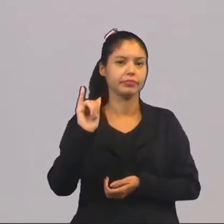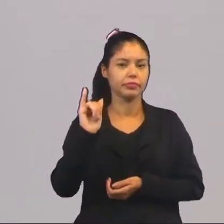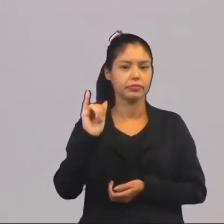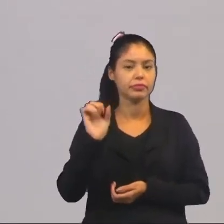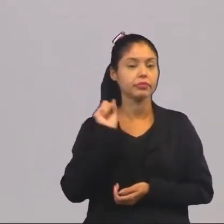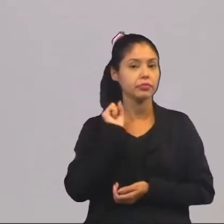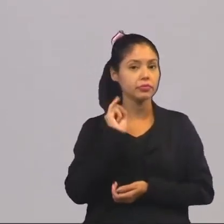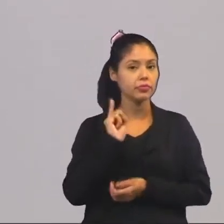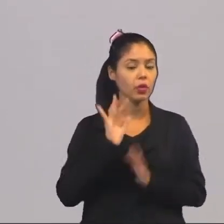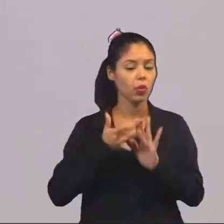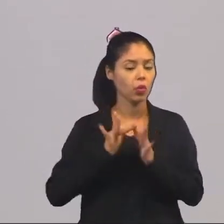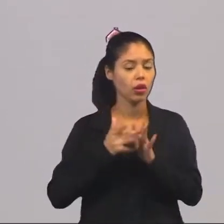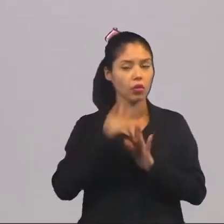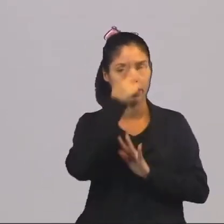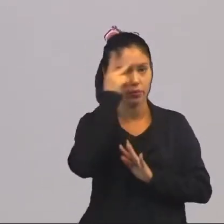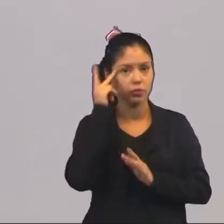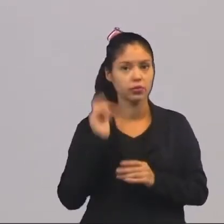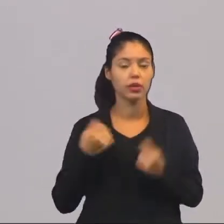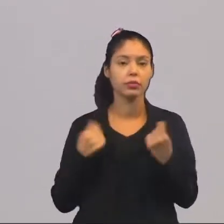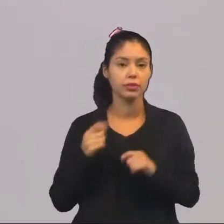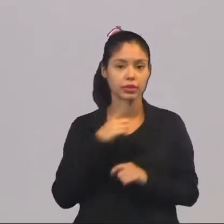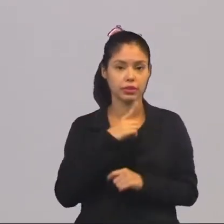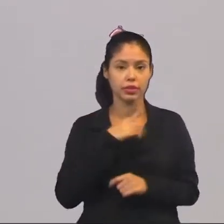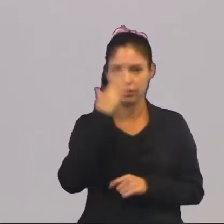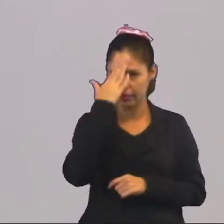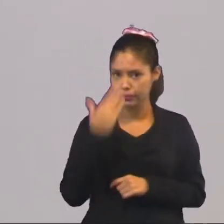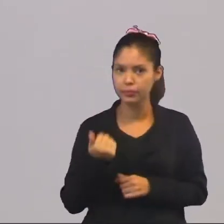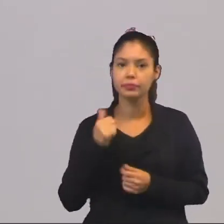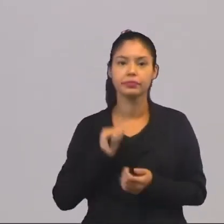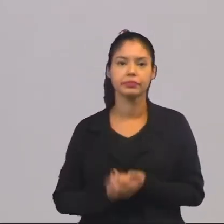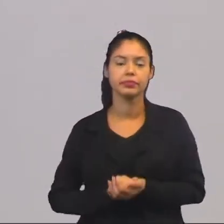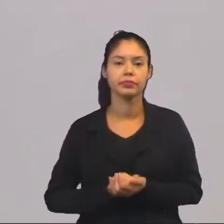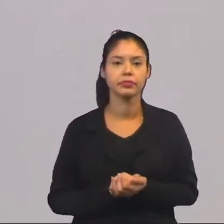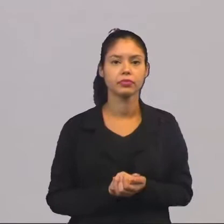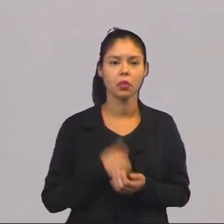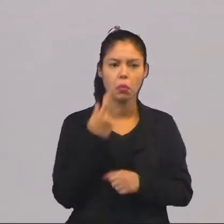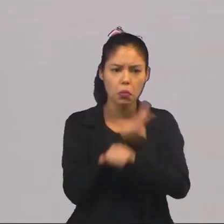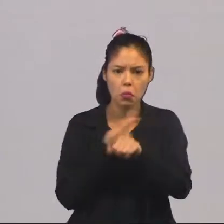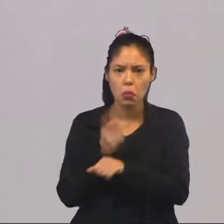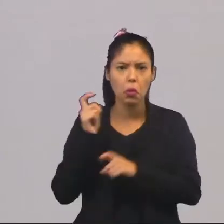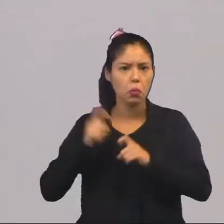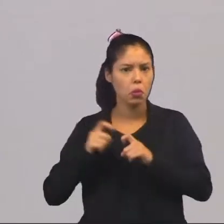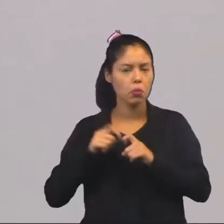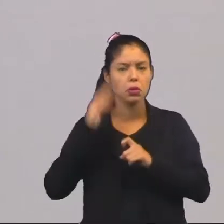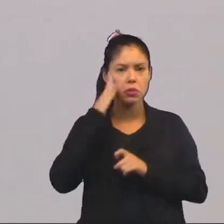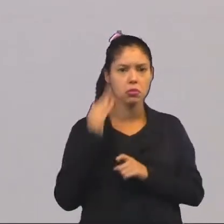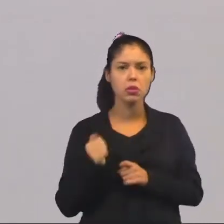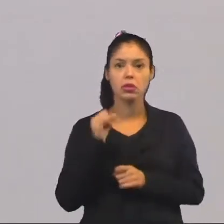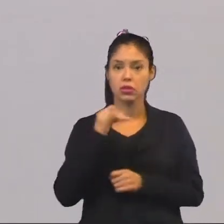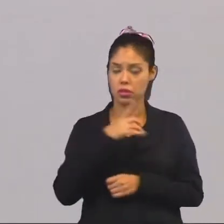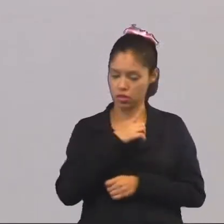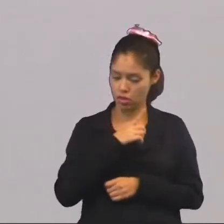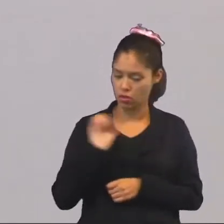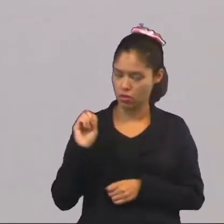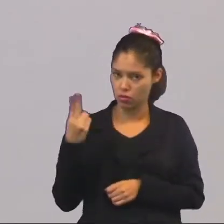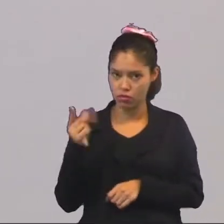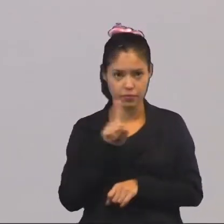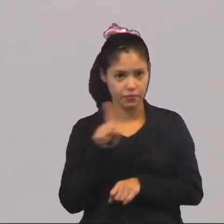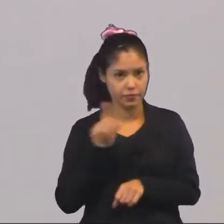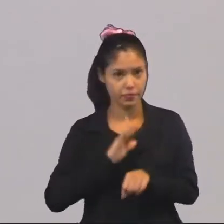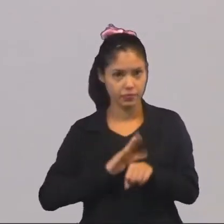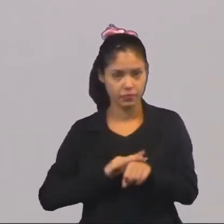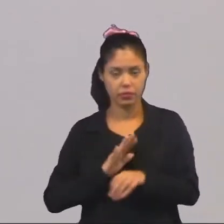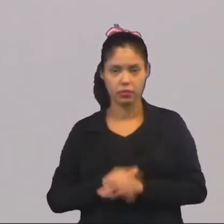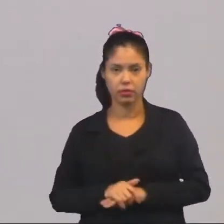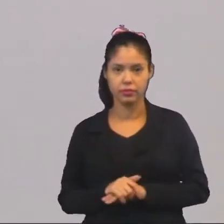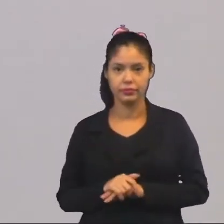se ela tiver contato com uma pessoa, ela tem que também saber procurar um médico para saber se ela foi infectada com alguma doença